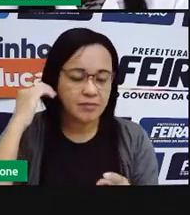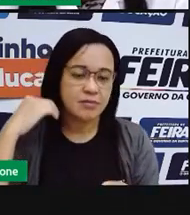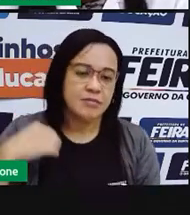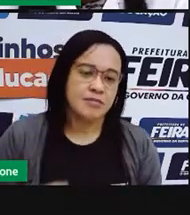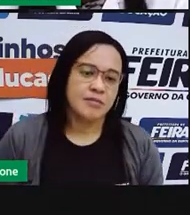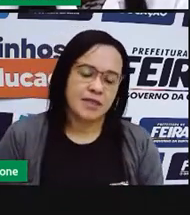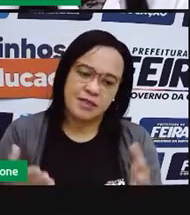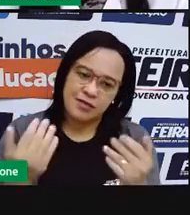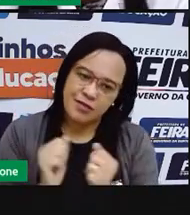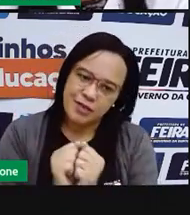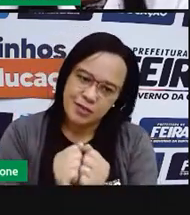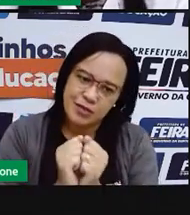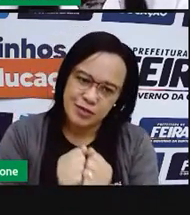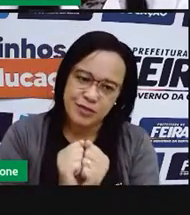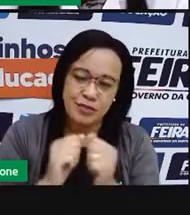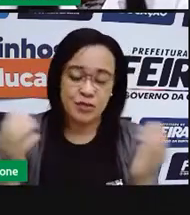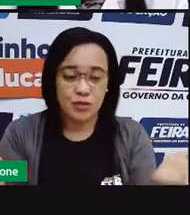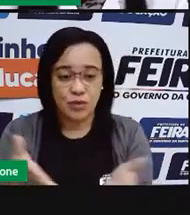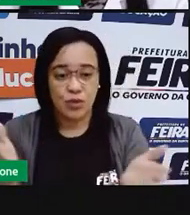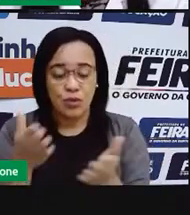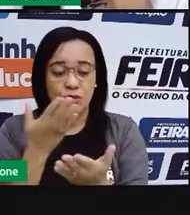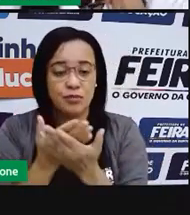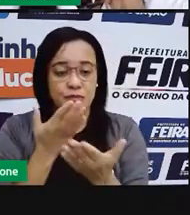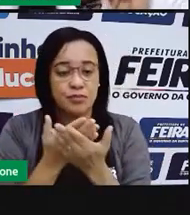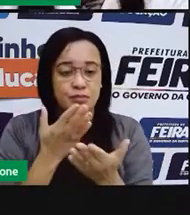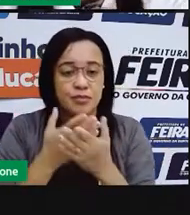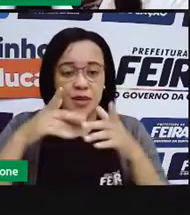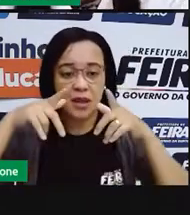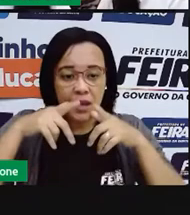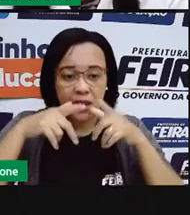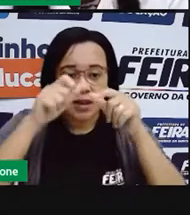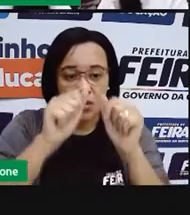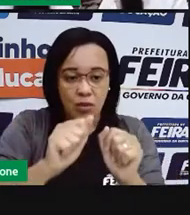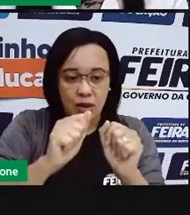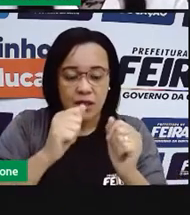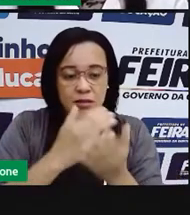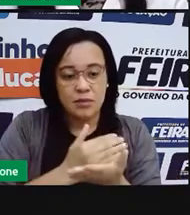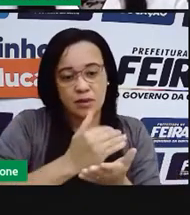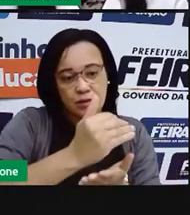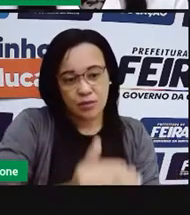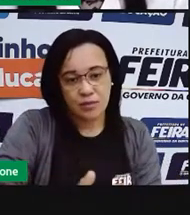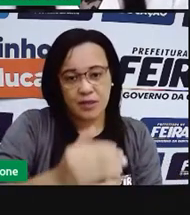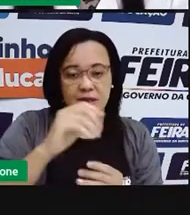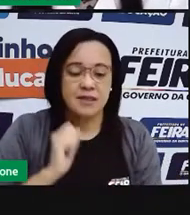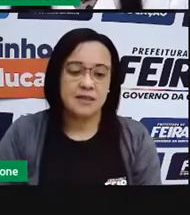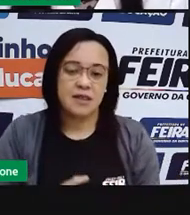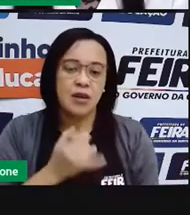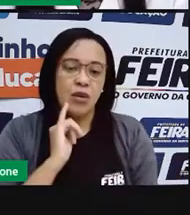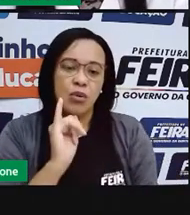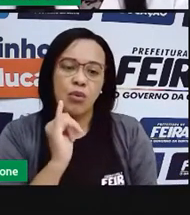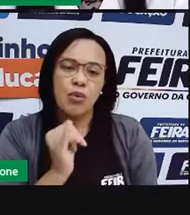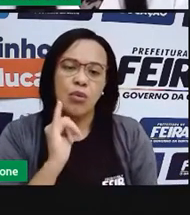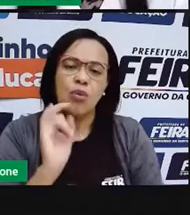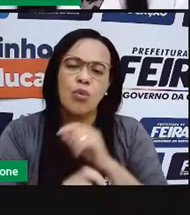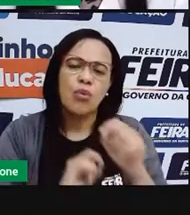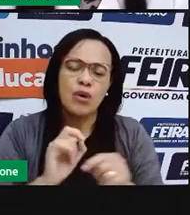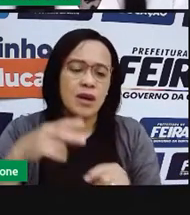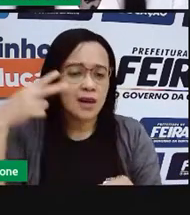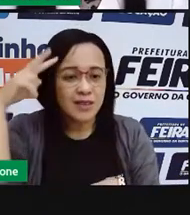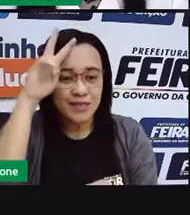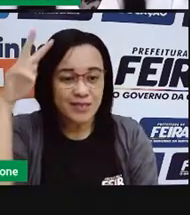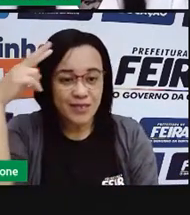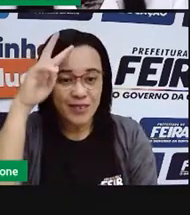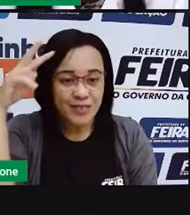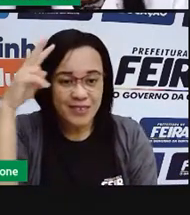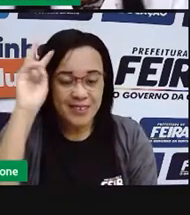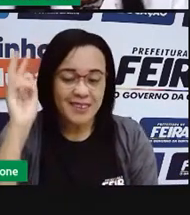Então, vamos lá. Hoje, na aula de linguagem, para iniciar, a gente vai ouvir a leitura de